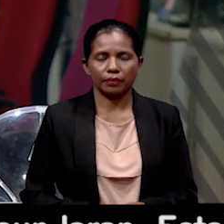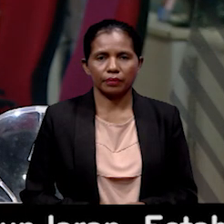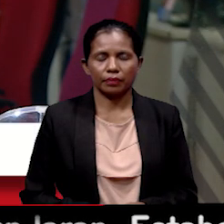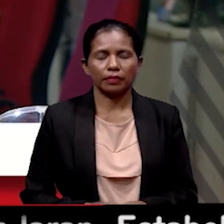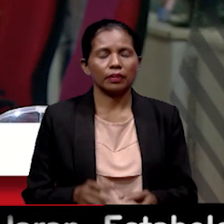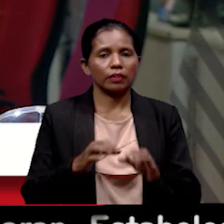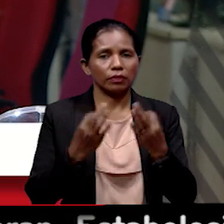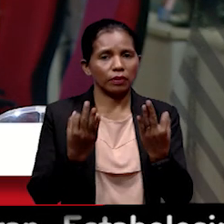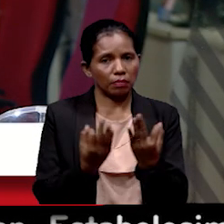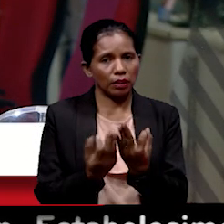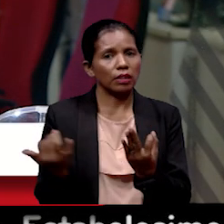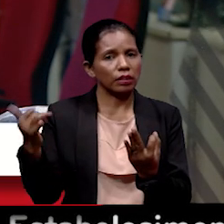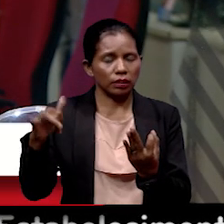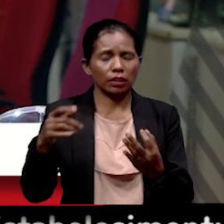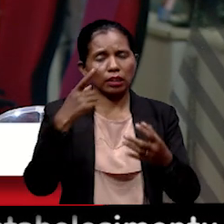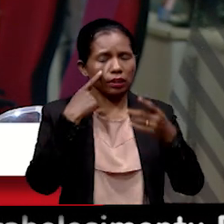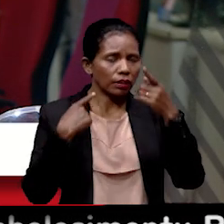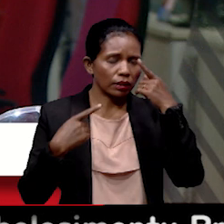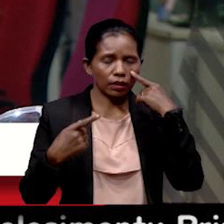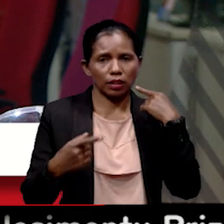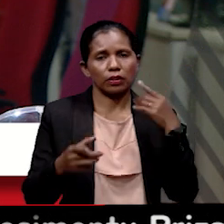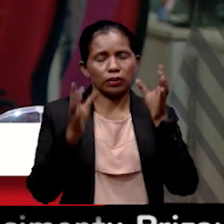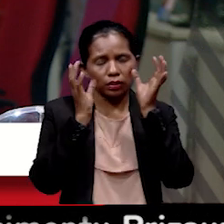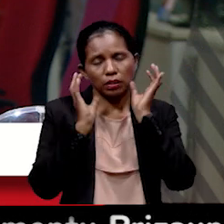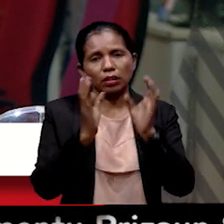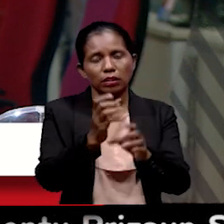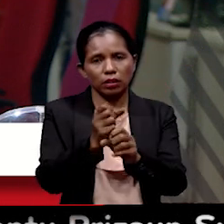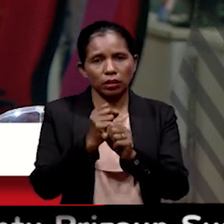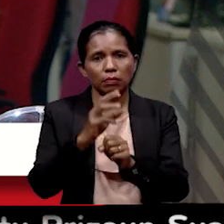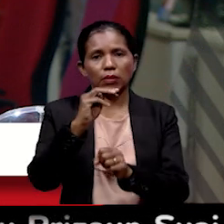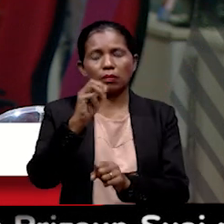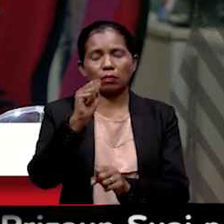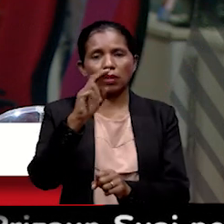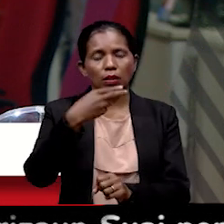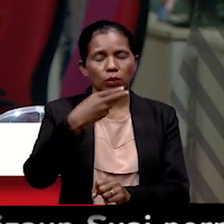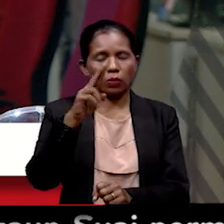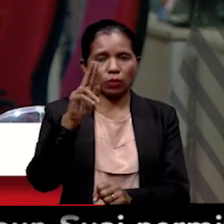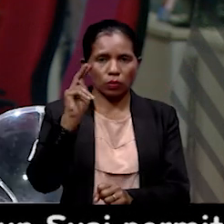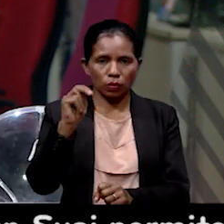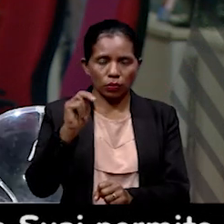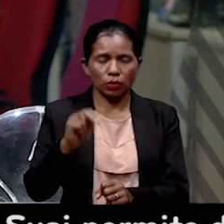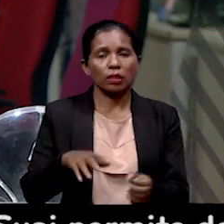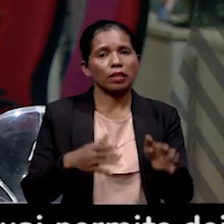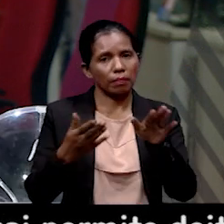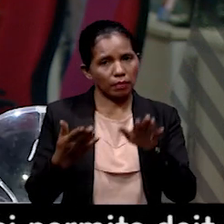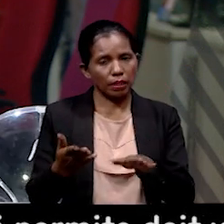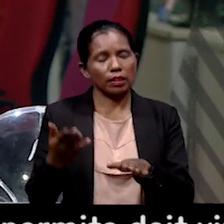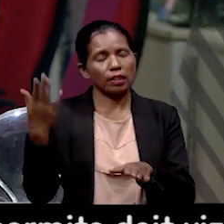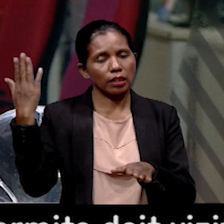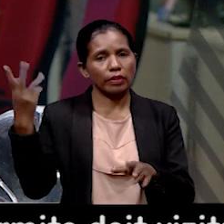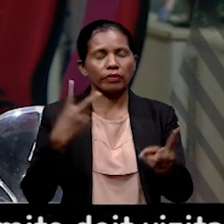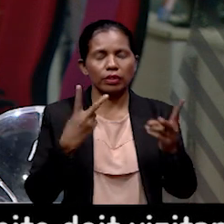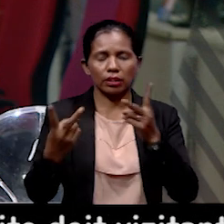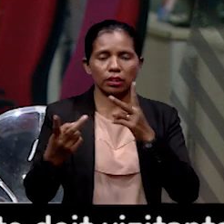Familie Siretanis no lelir simusodozu mahunu bulere karatayanu nye ising mate menghira visita